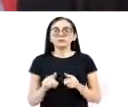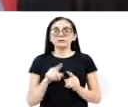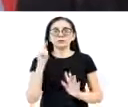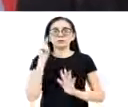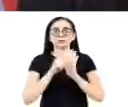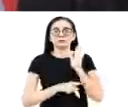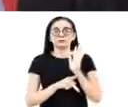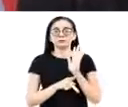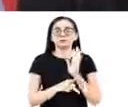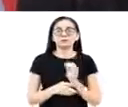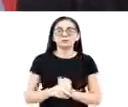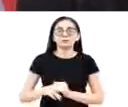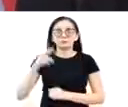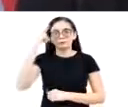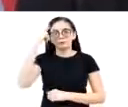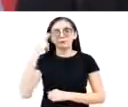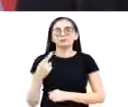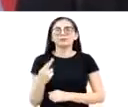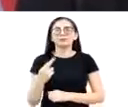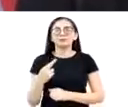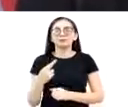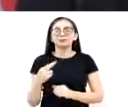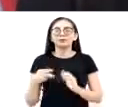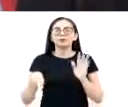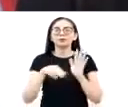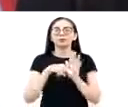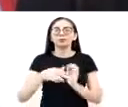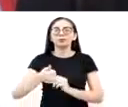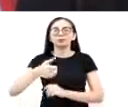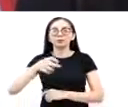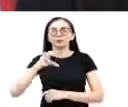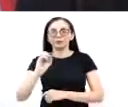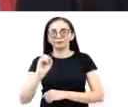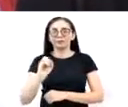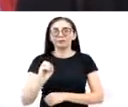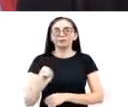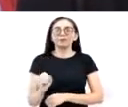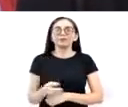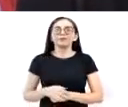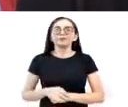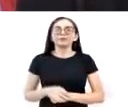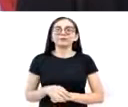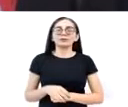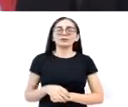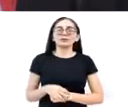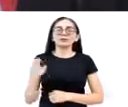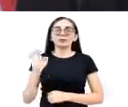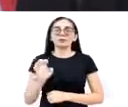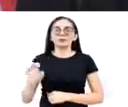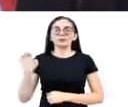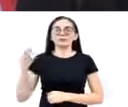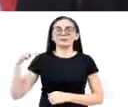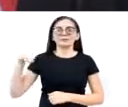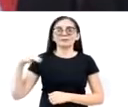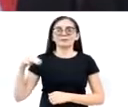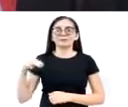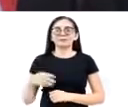superintendente do programa Gestão Nota 10 do Instituto Ayrton Senna, pelo governo do estado do